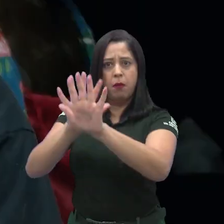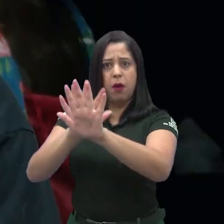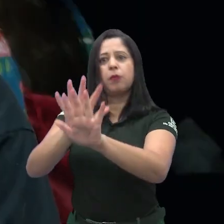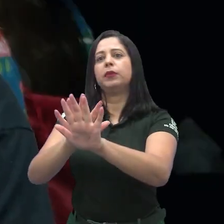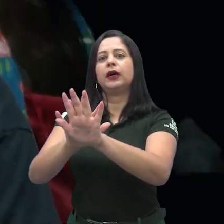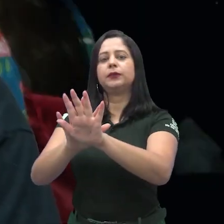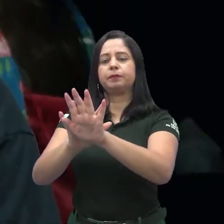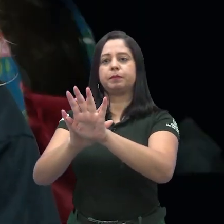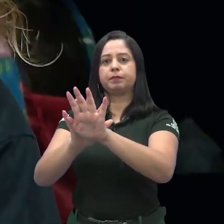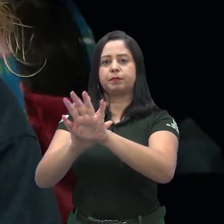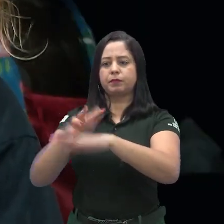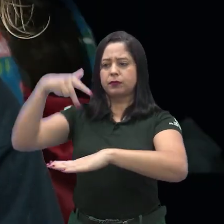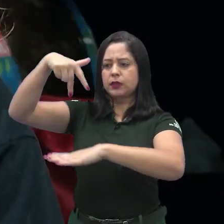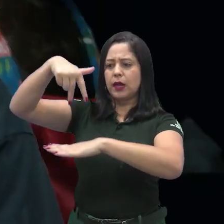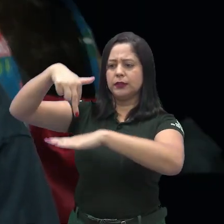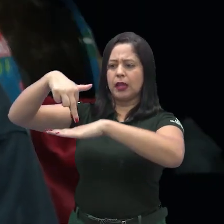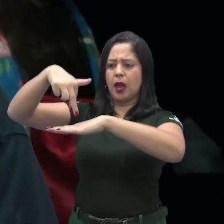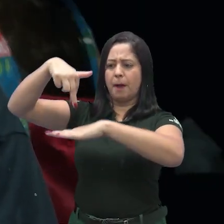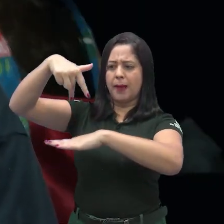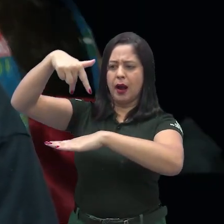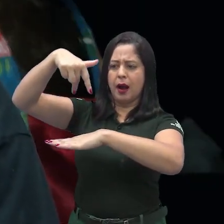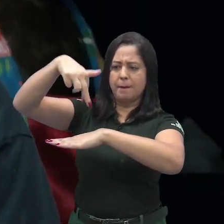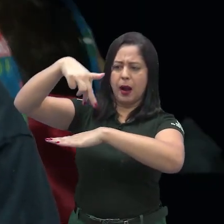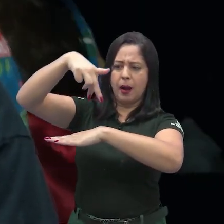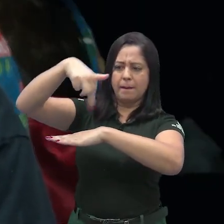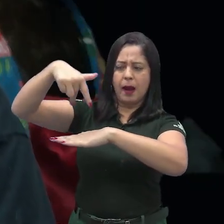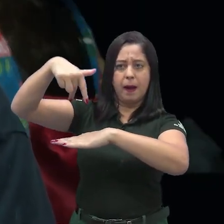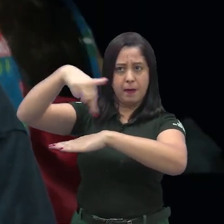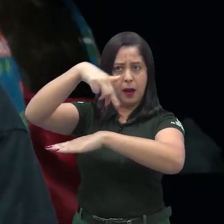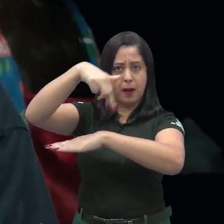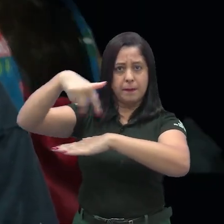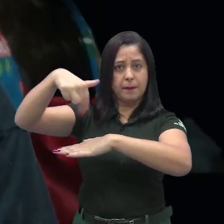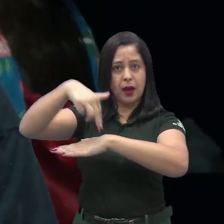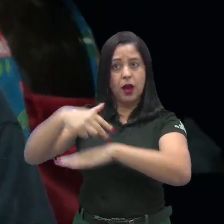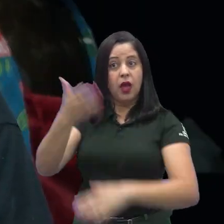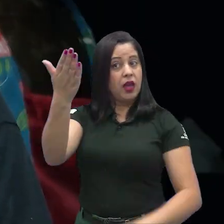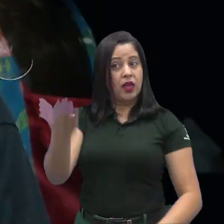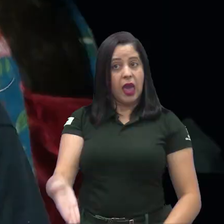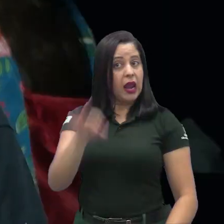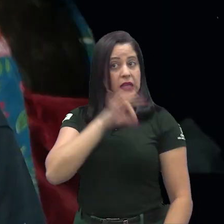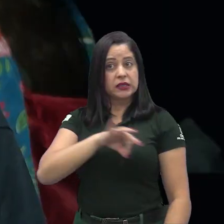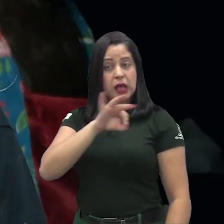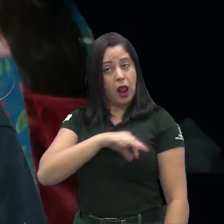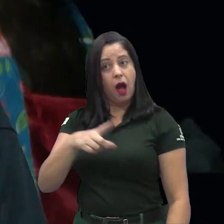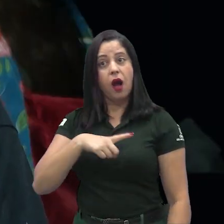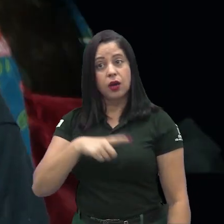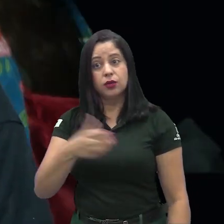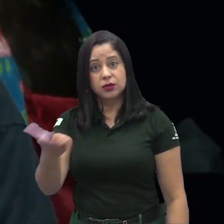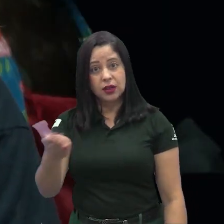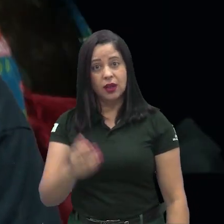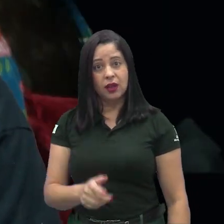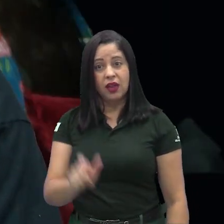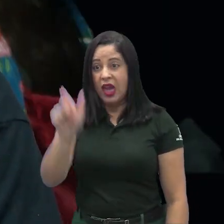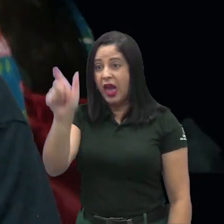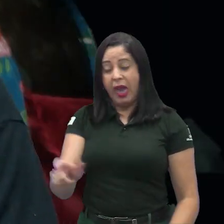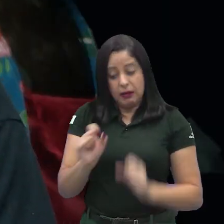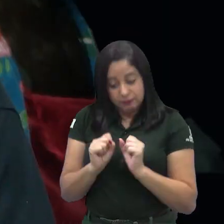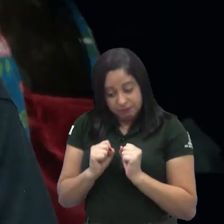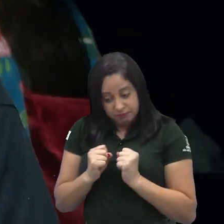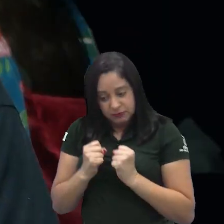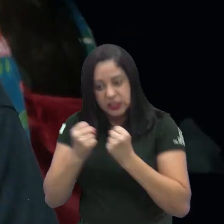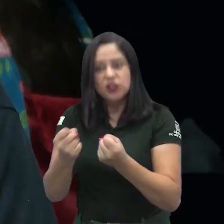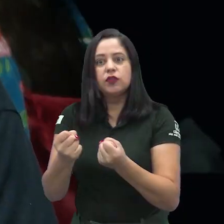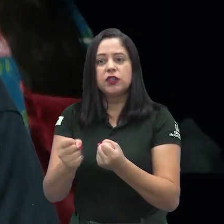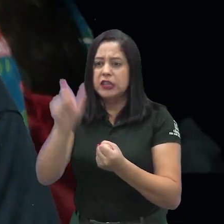que provém esse aprendizado das oficinas de circo que a gente promoveu lá, já sendo remunerada. E ela, assim, é uma menina